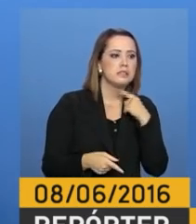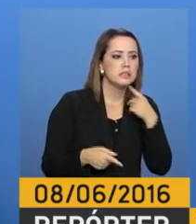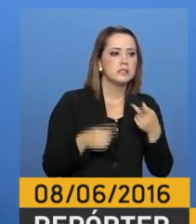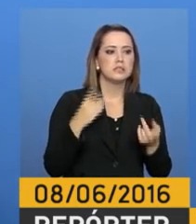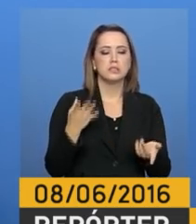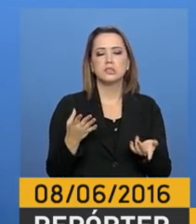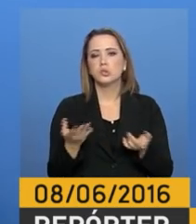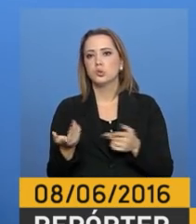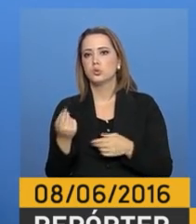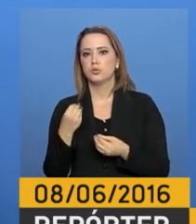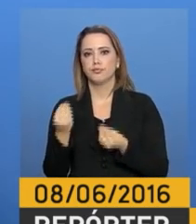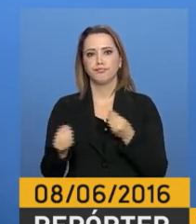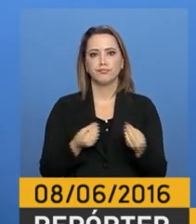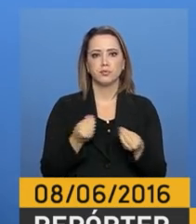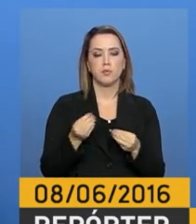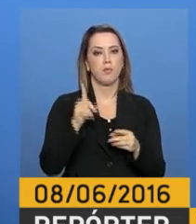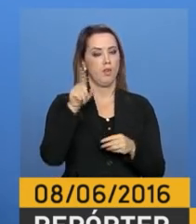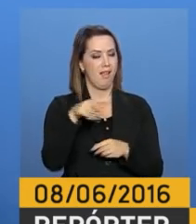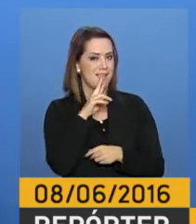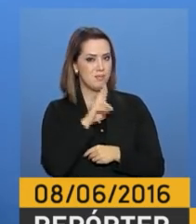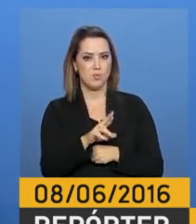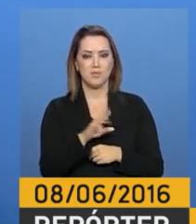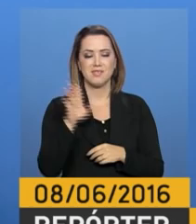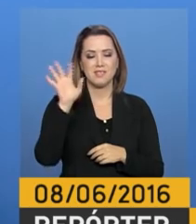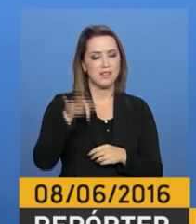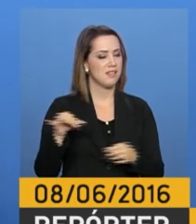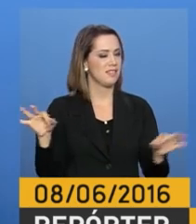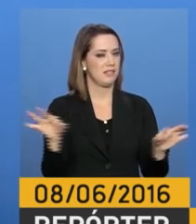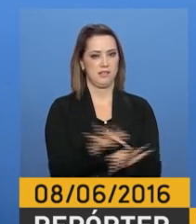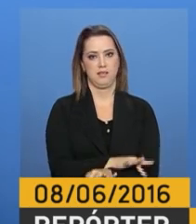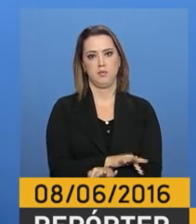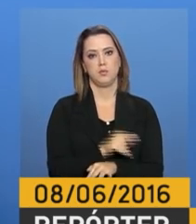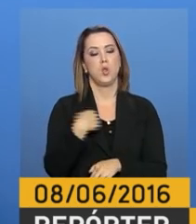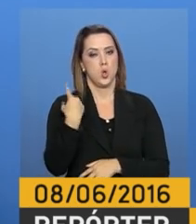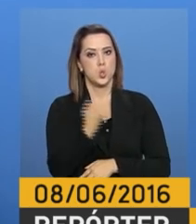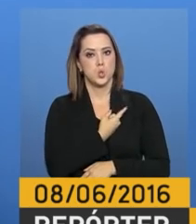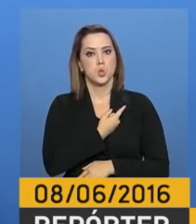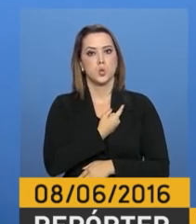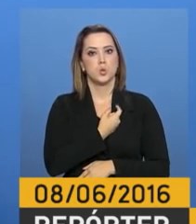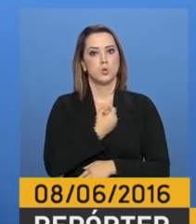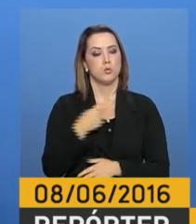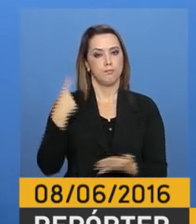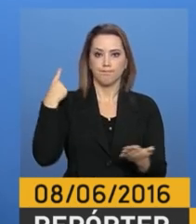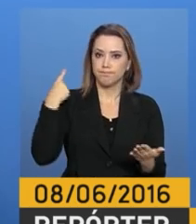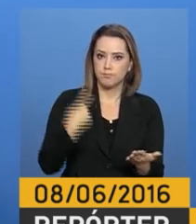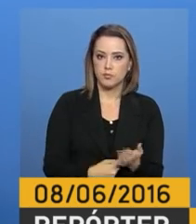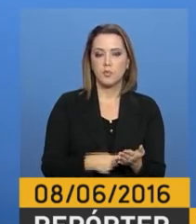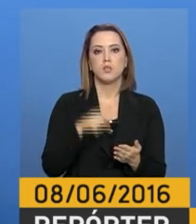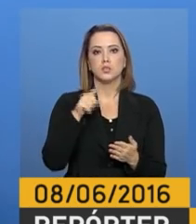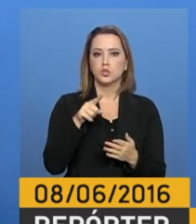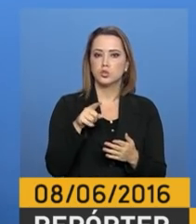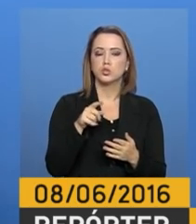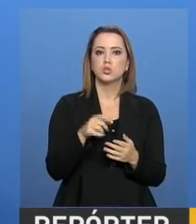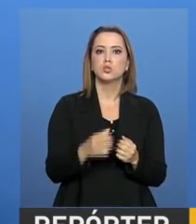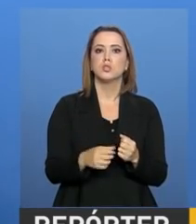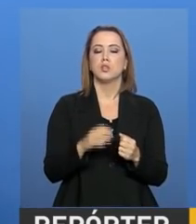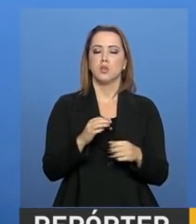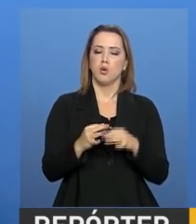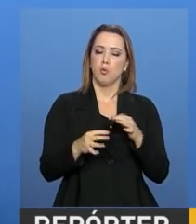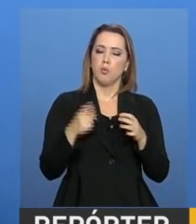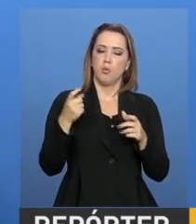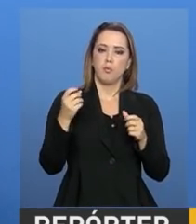tal área ou naquela área a resposta é muito simples nós garantimos com isso a sustentabilidade do estado